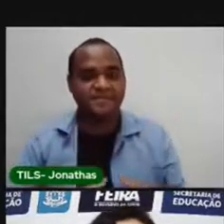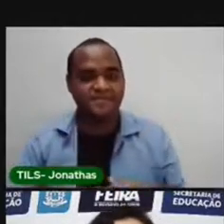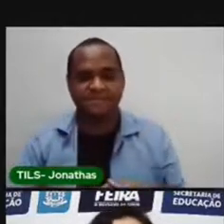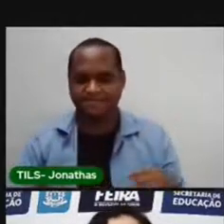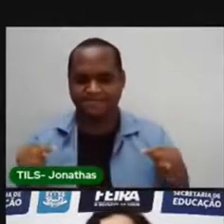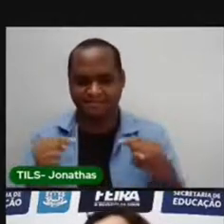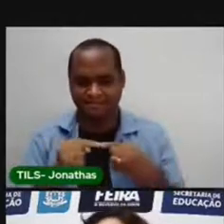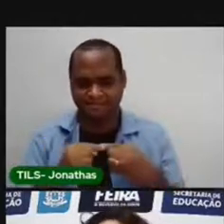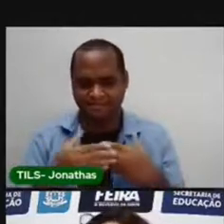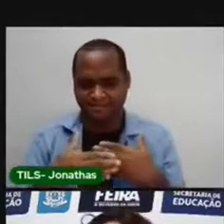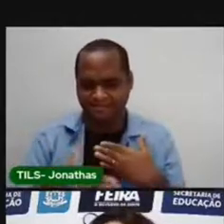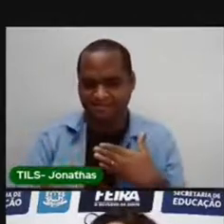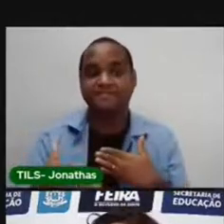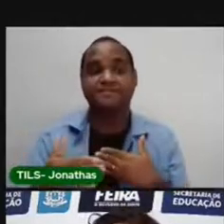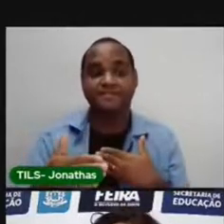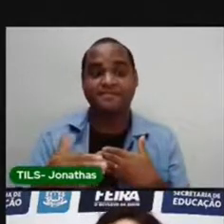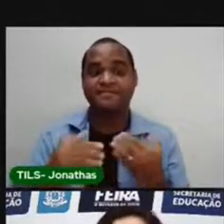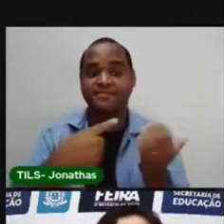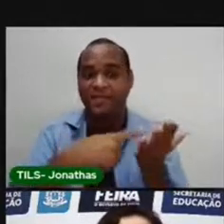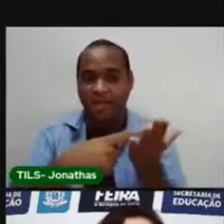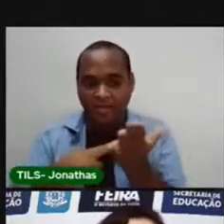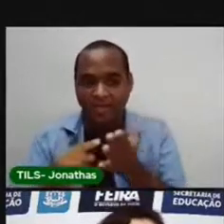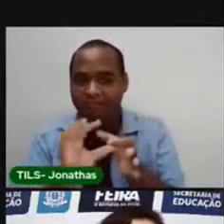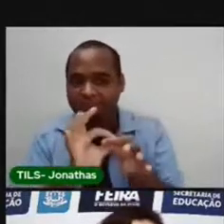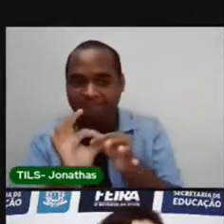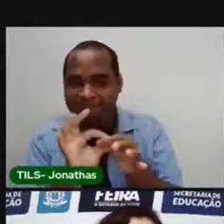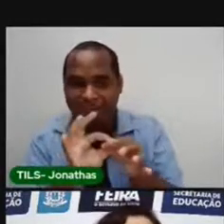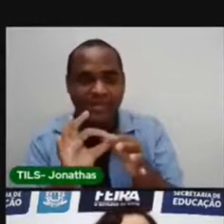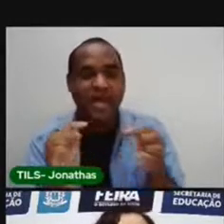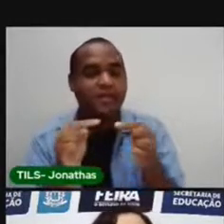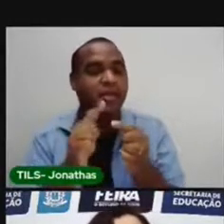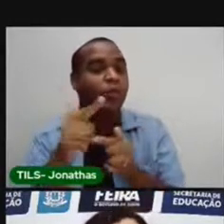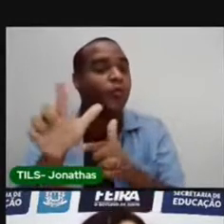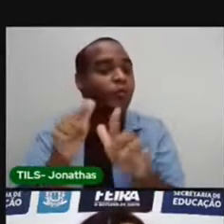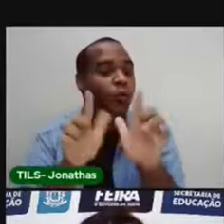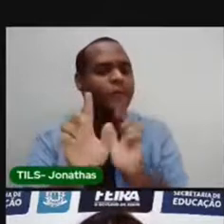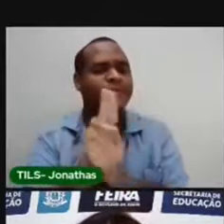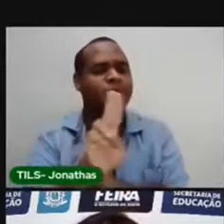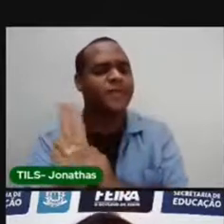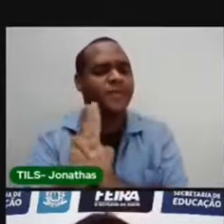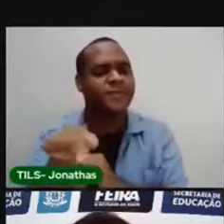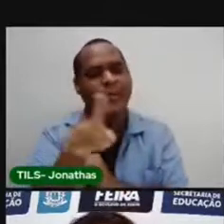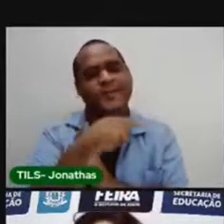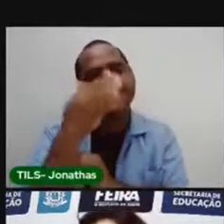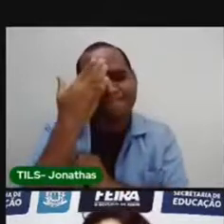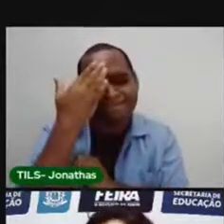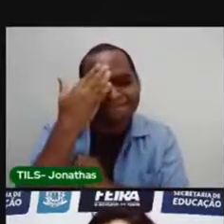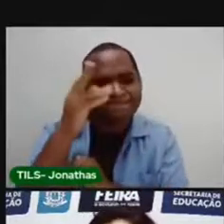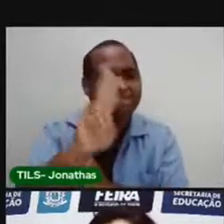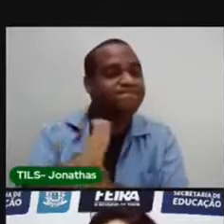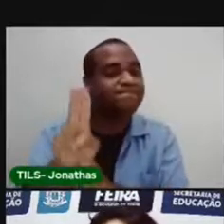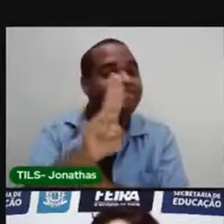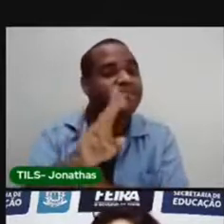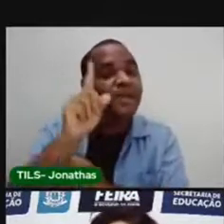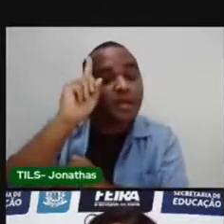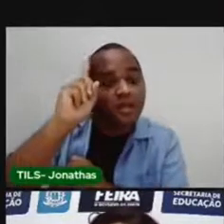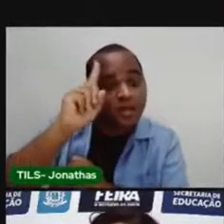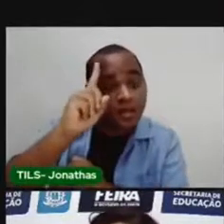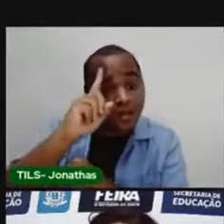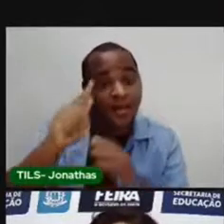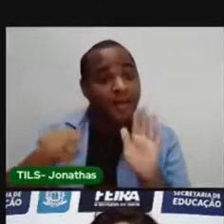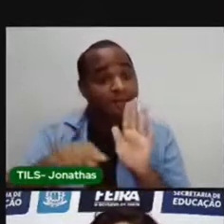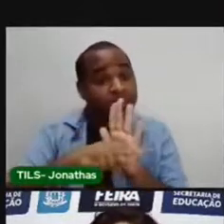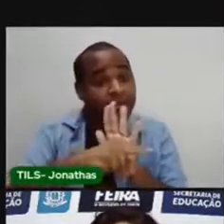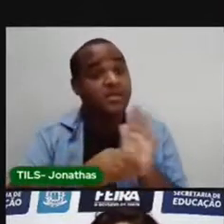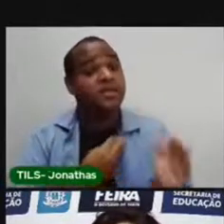Nessa parlenda, tem outros nomes que nós costumamos usar também todos os dias. Faz parte